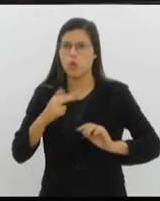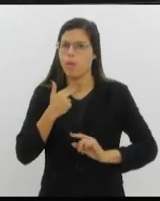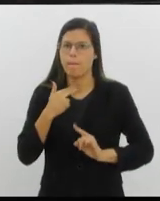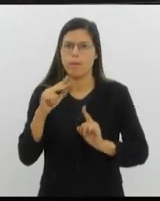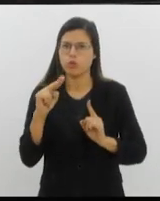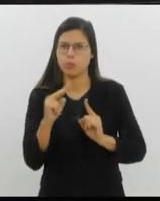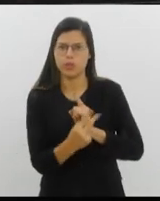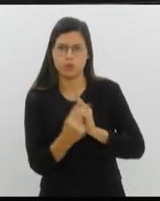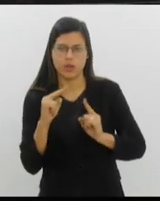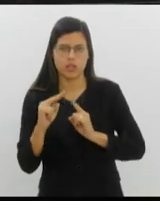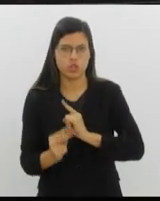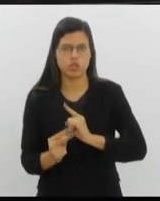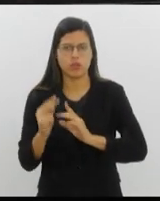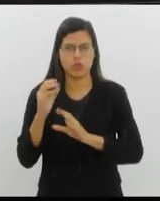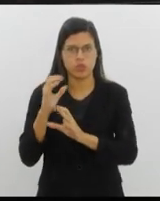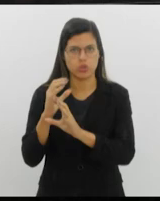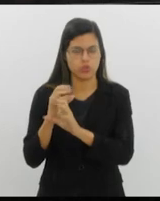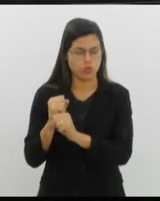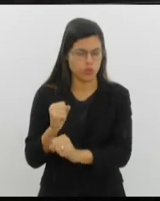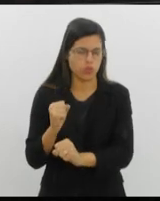de uma empresa de capital privado.